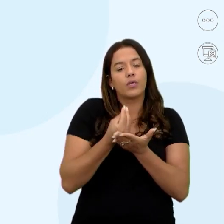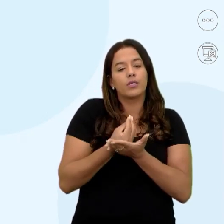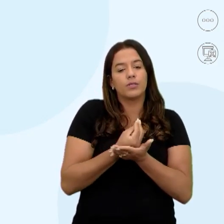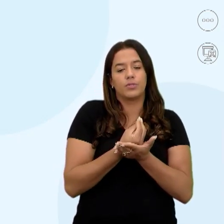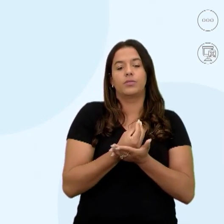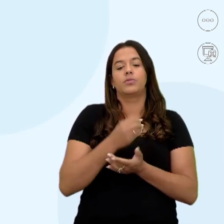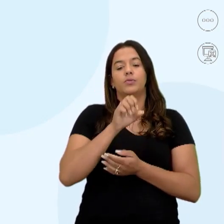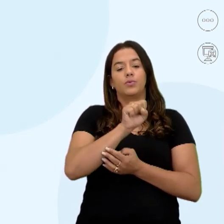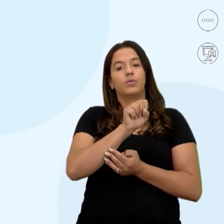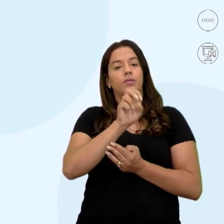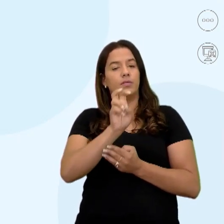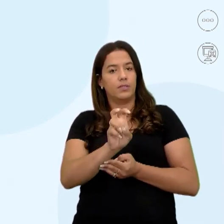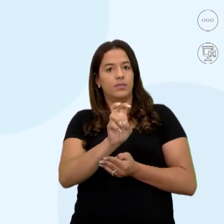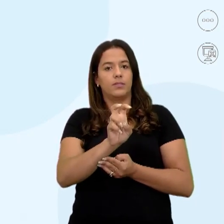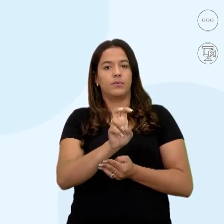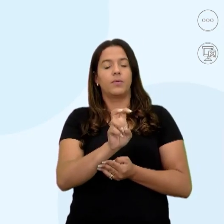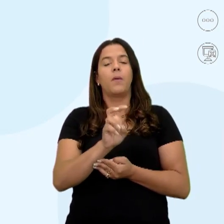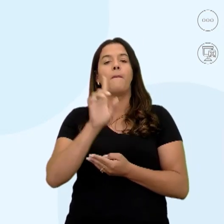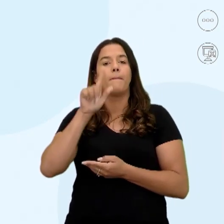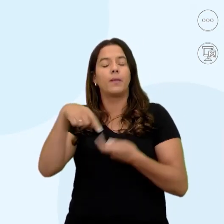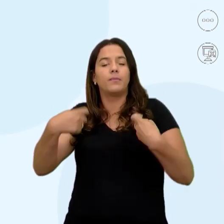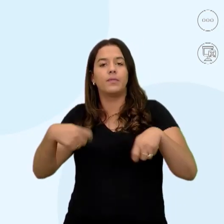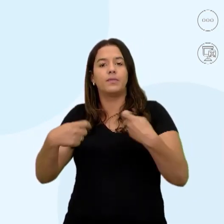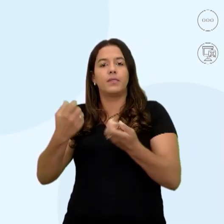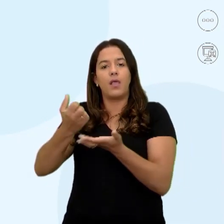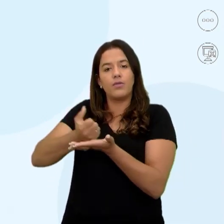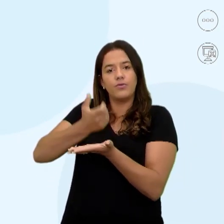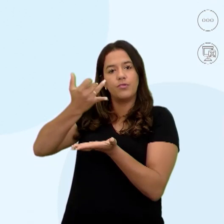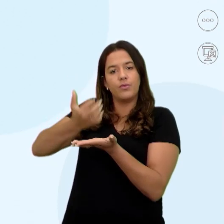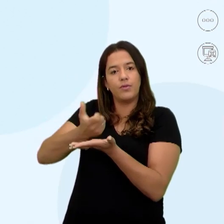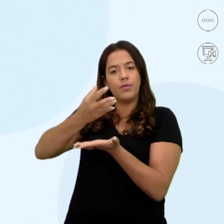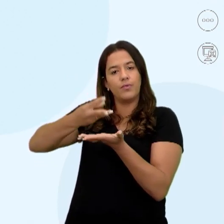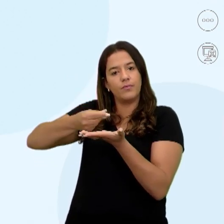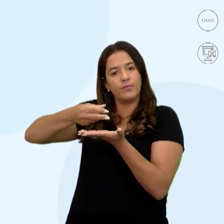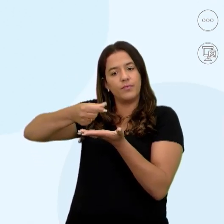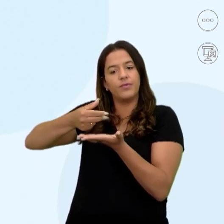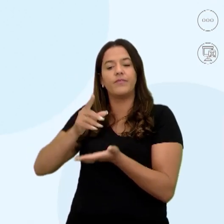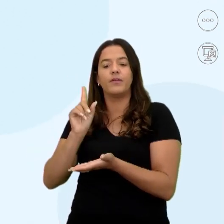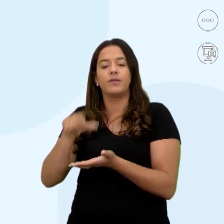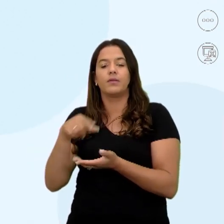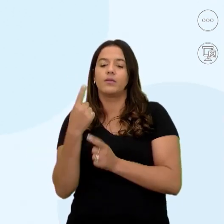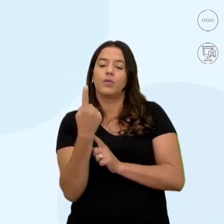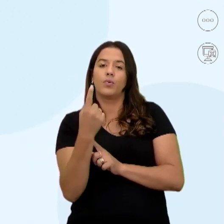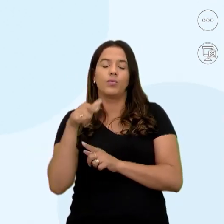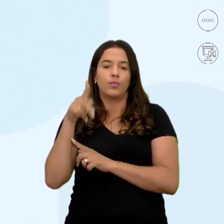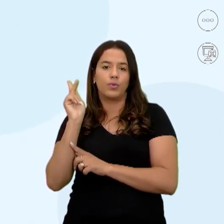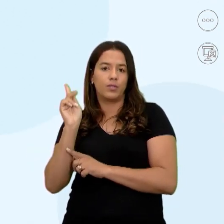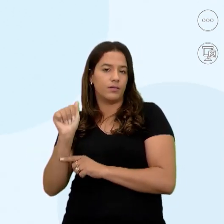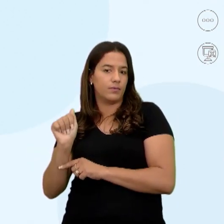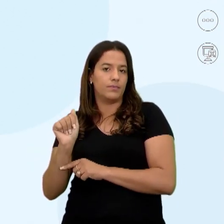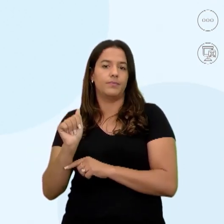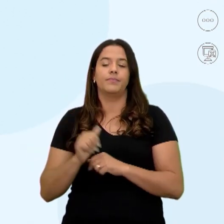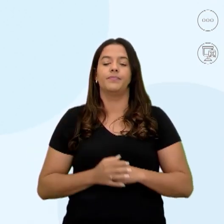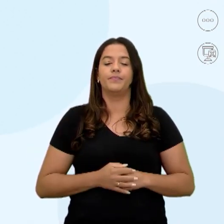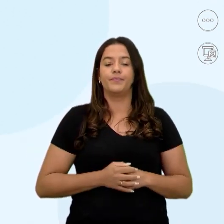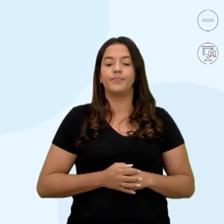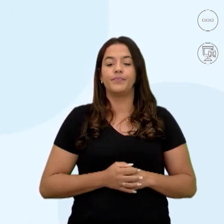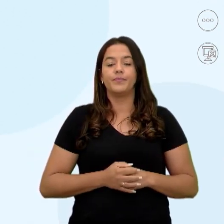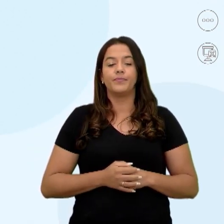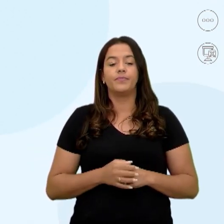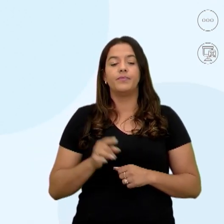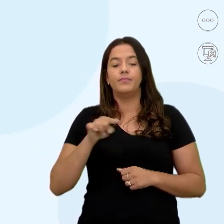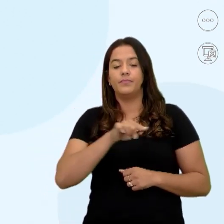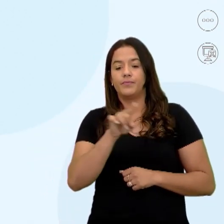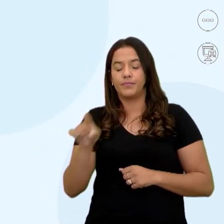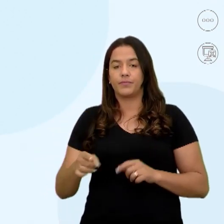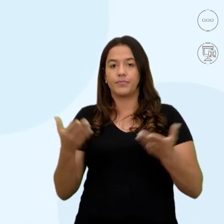cada quilograma de farinha, né? 1 quilograma de farinha, 85 salgadinhos. Preencha